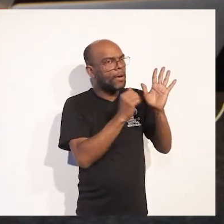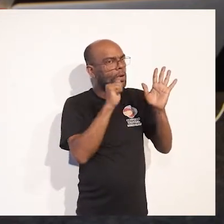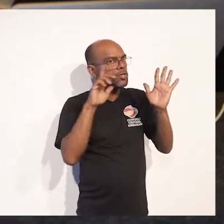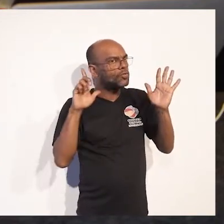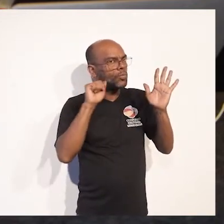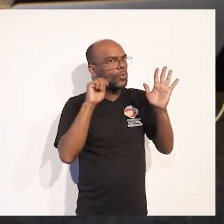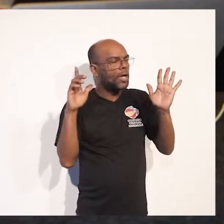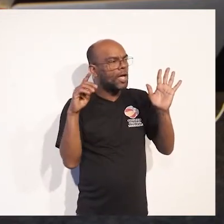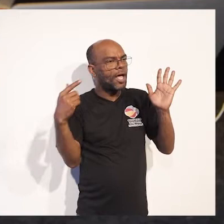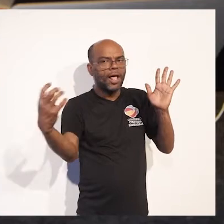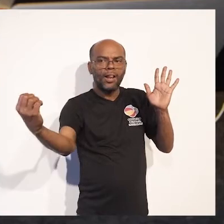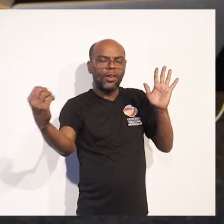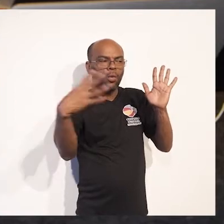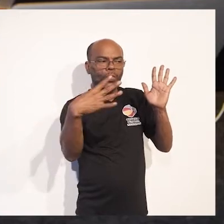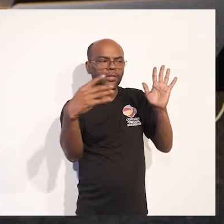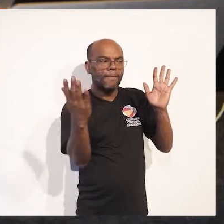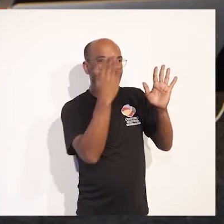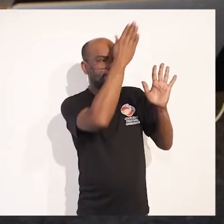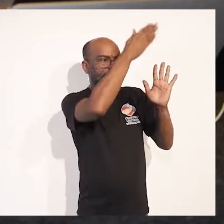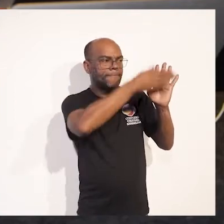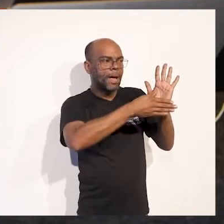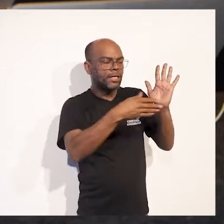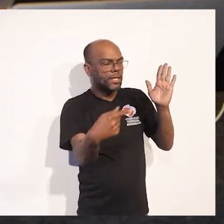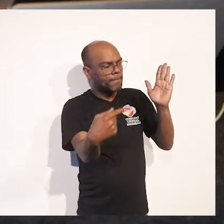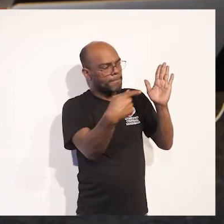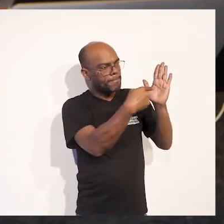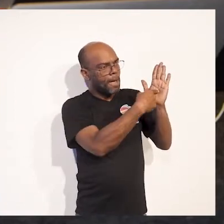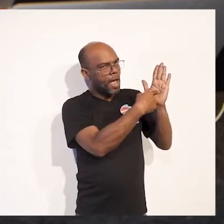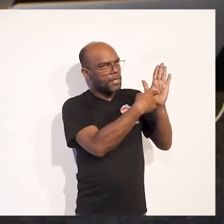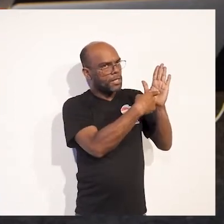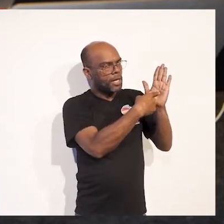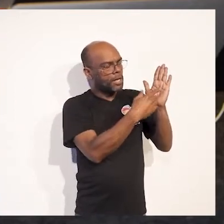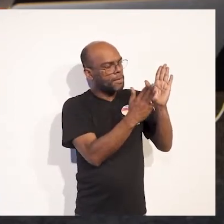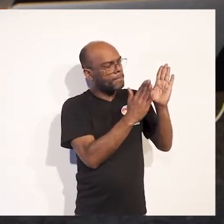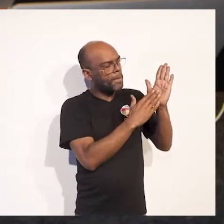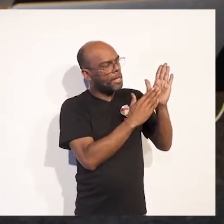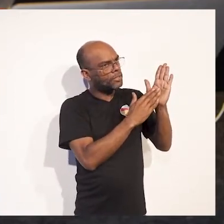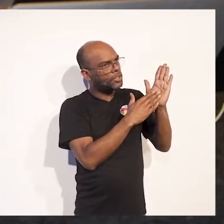isso. Aquela luz que está ali perpassa por aqui, bate nesse